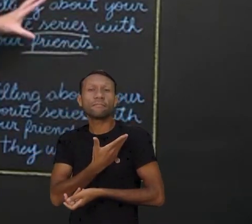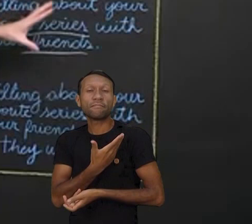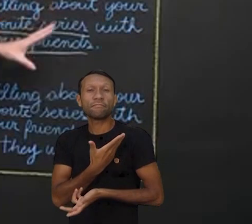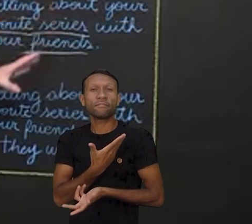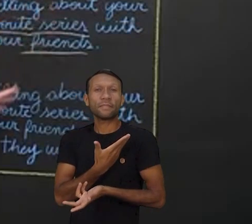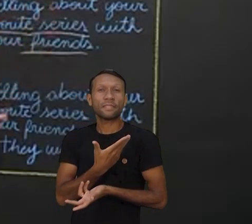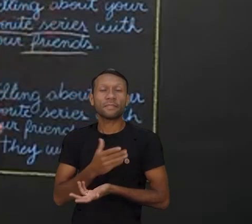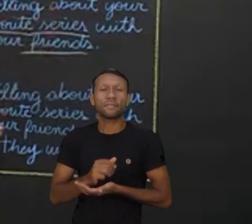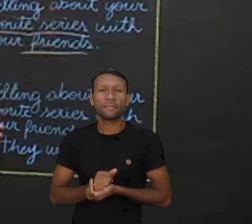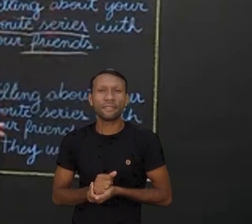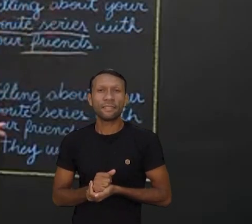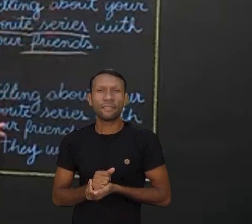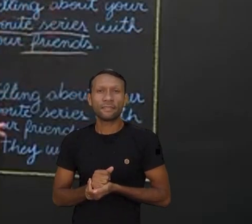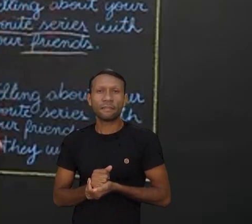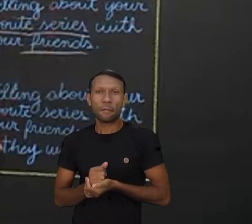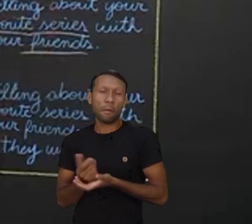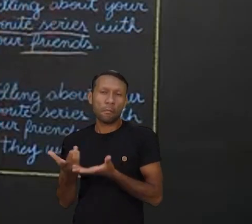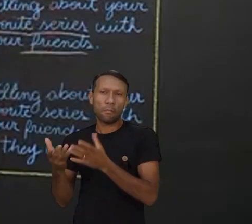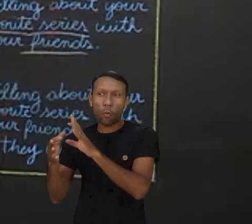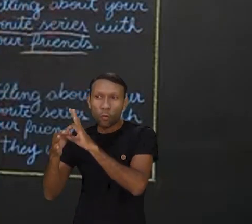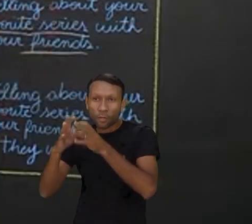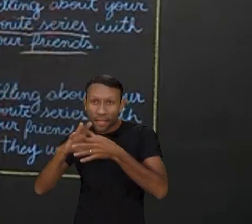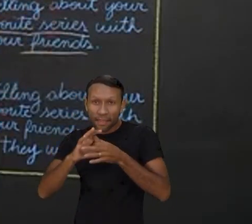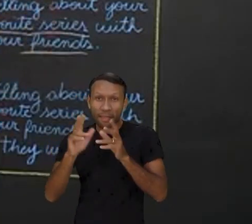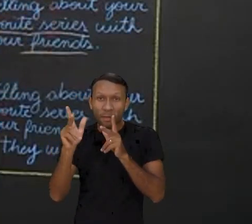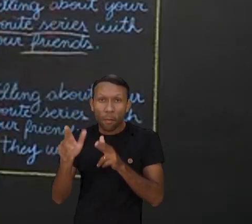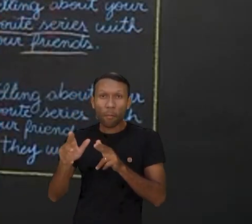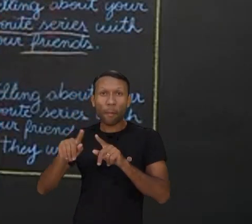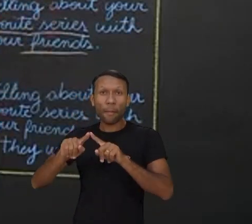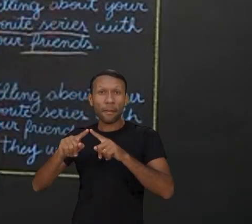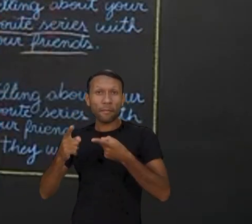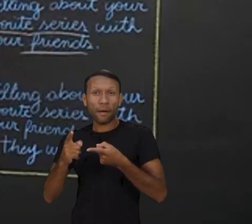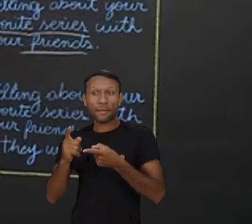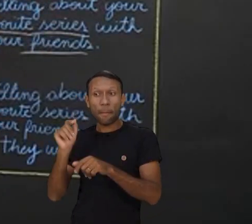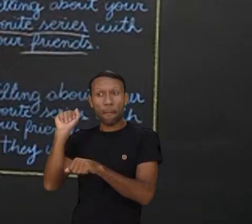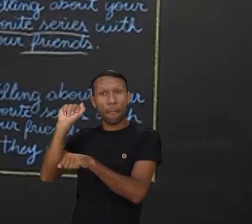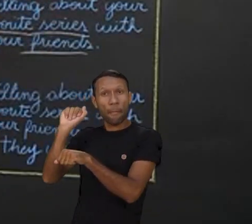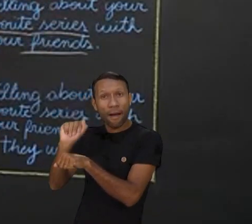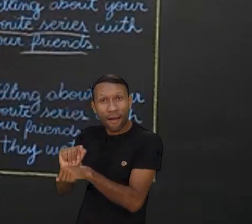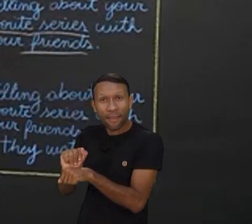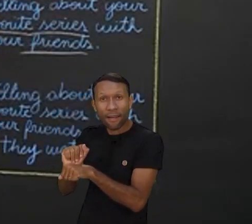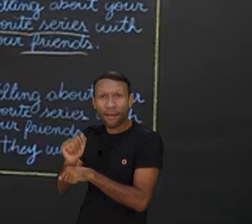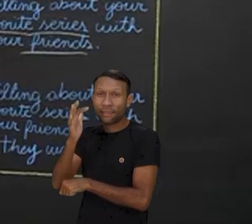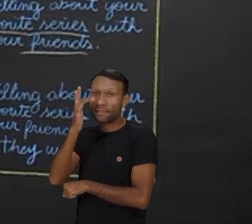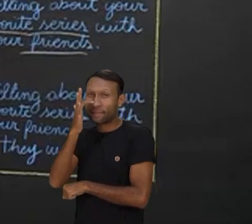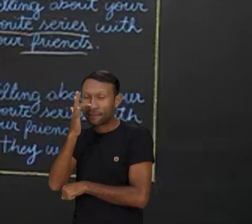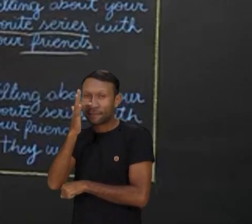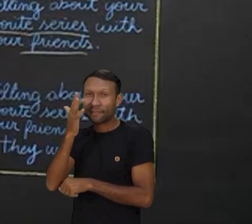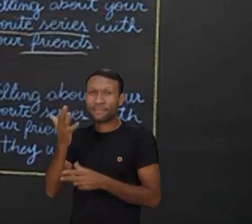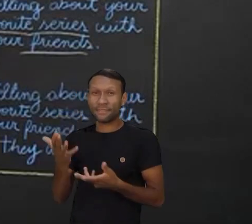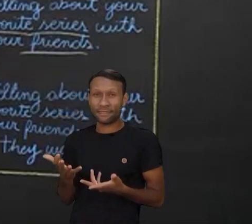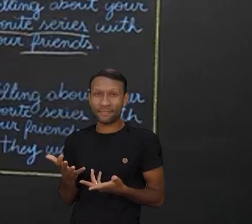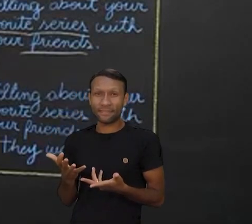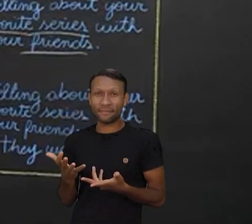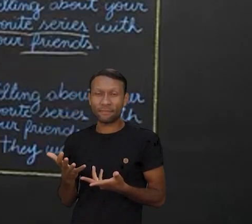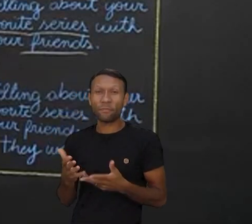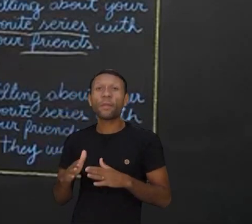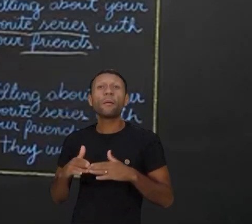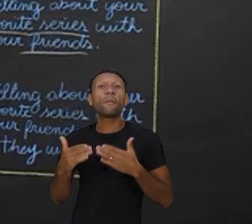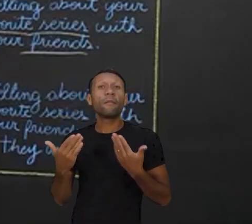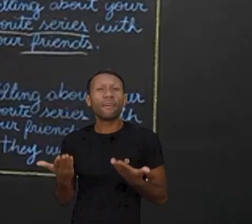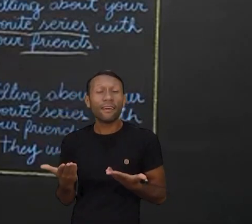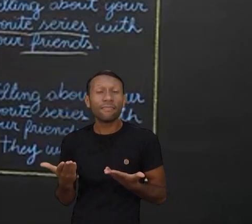Aqui, mesmo conceito, só que você só vai parar quando ele assistir. Quem nunca, né? E